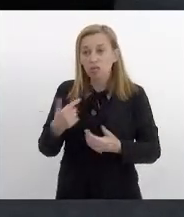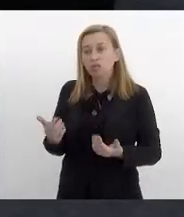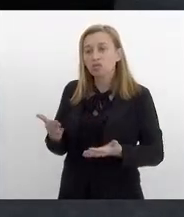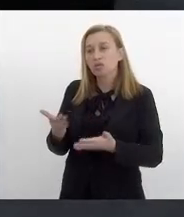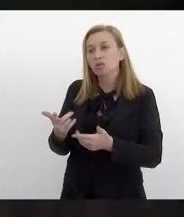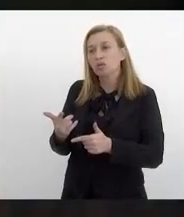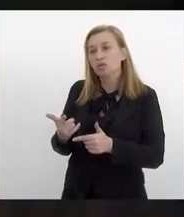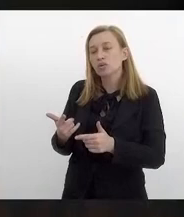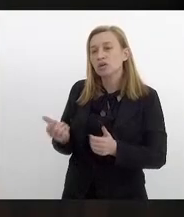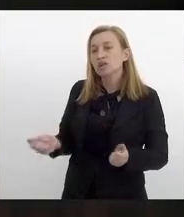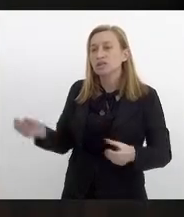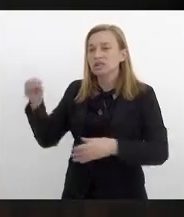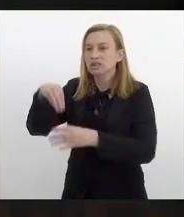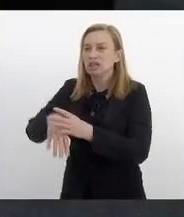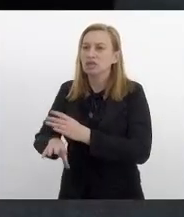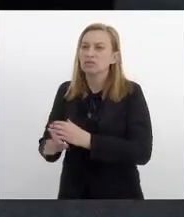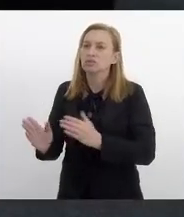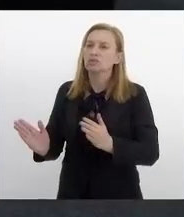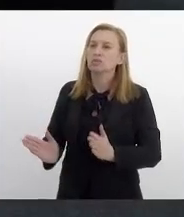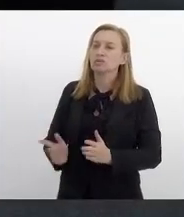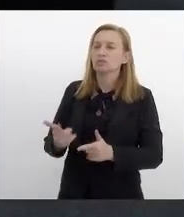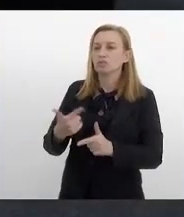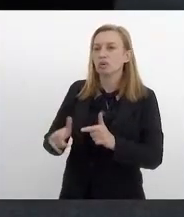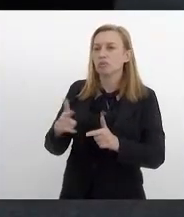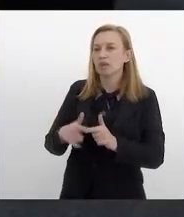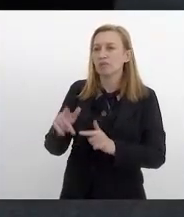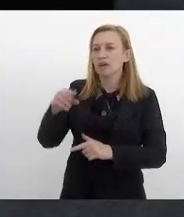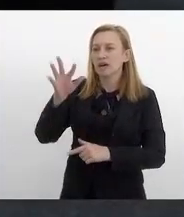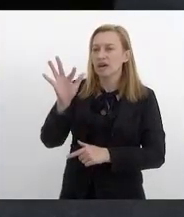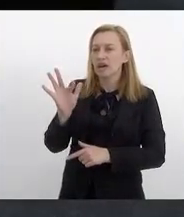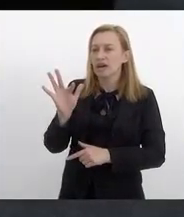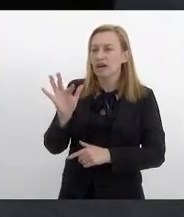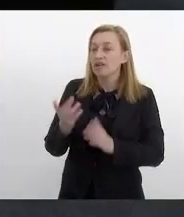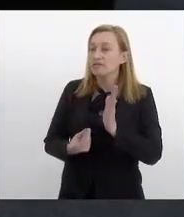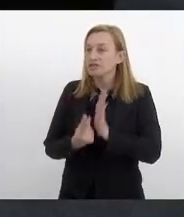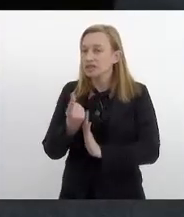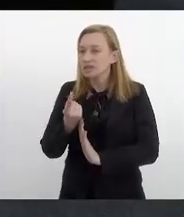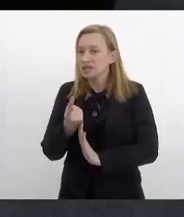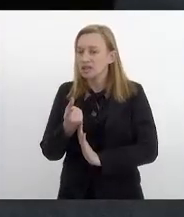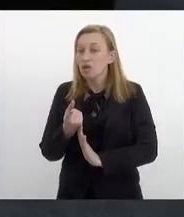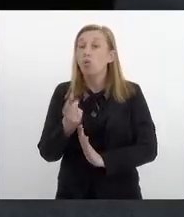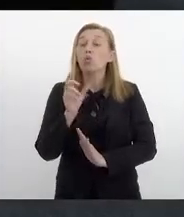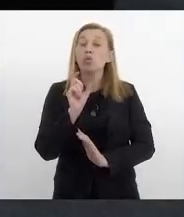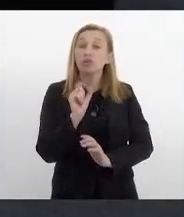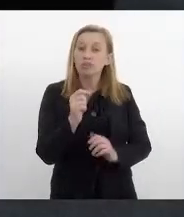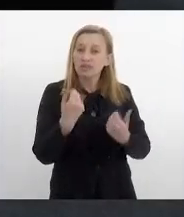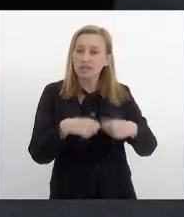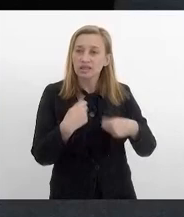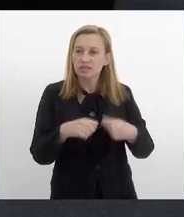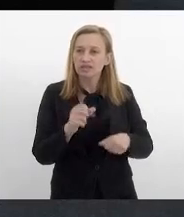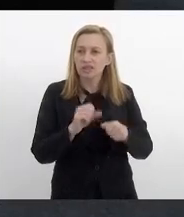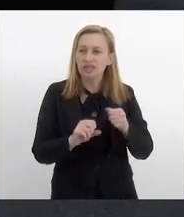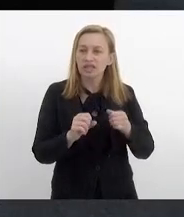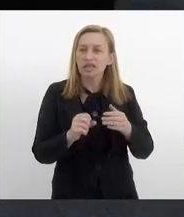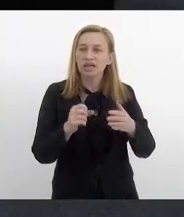que não, você vai estar no novo regime. O que deveria fazer, senhor presidente, é citar a